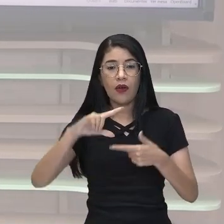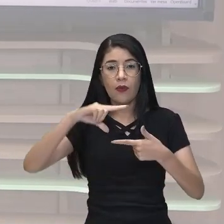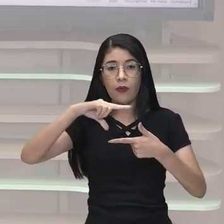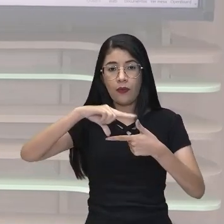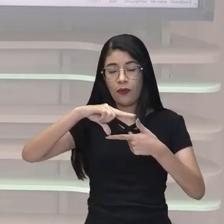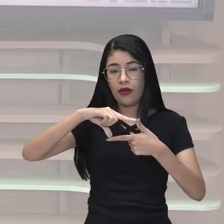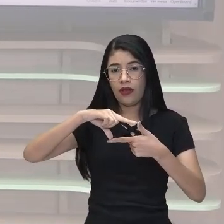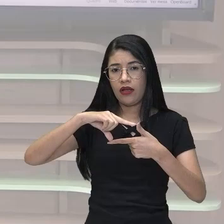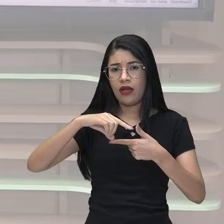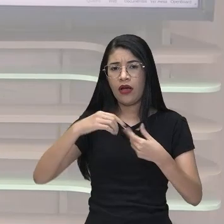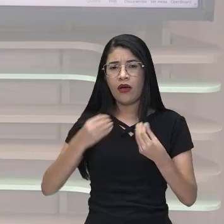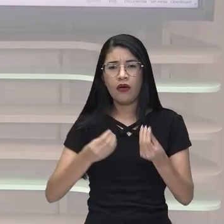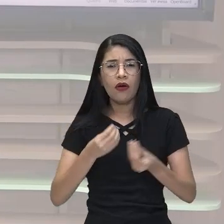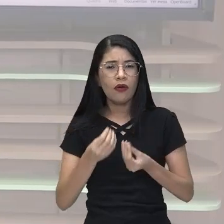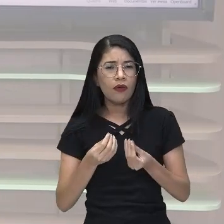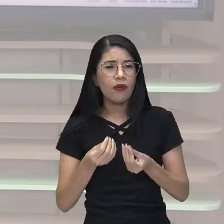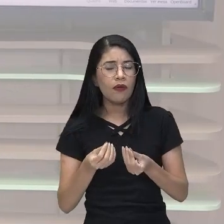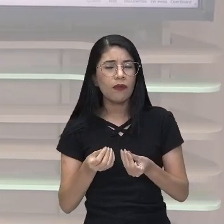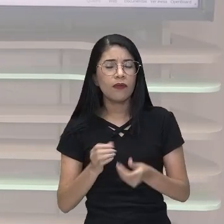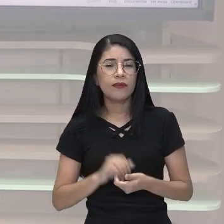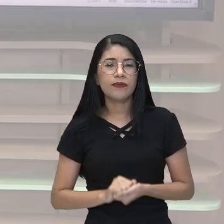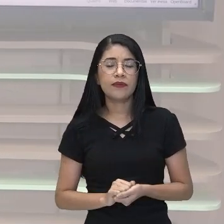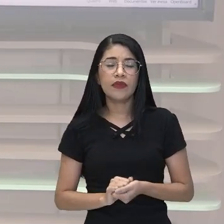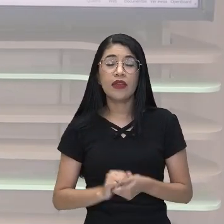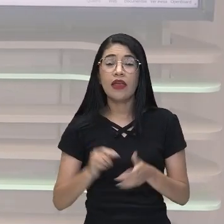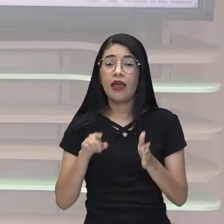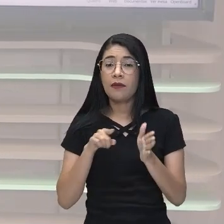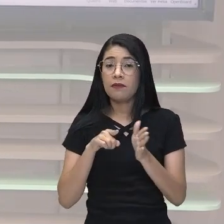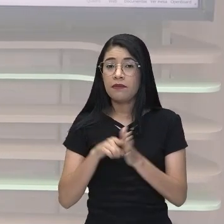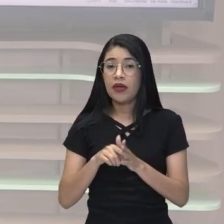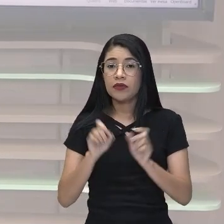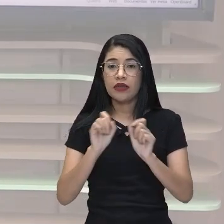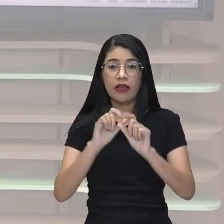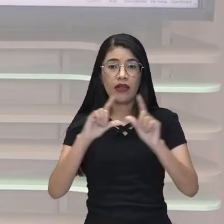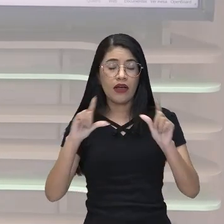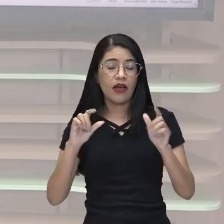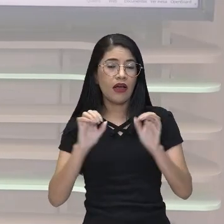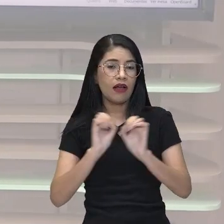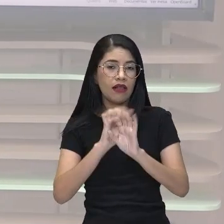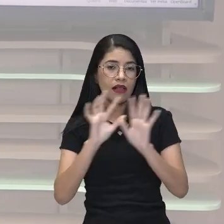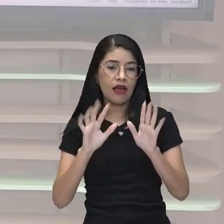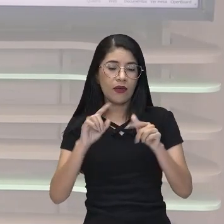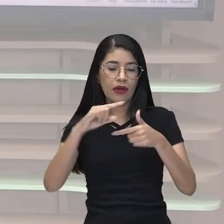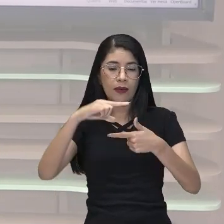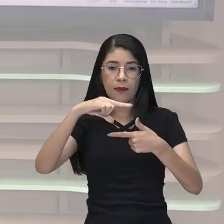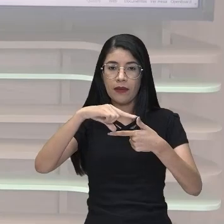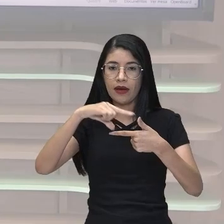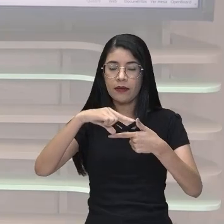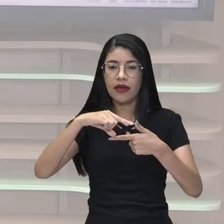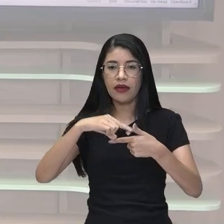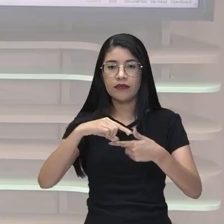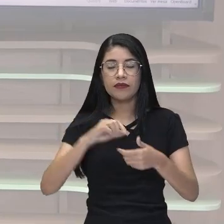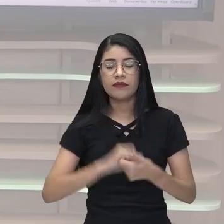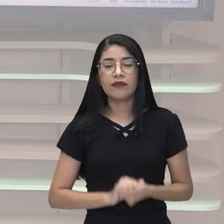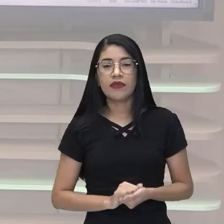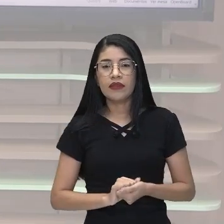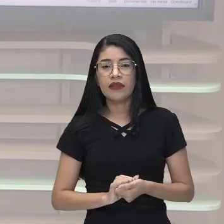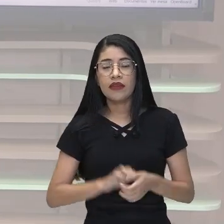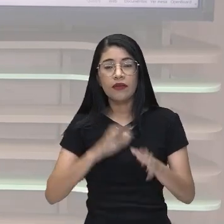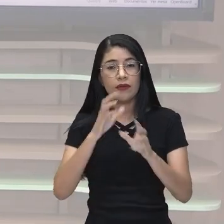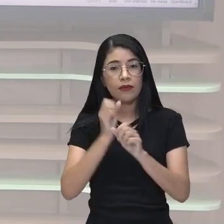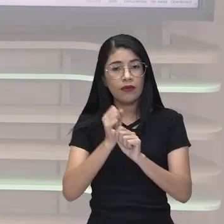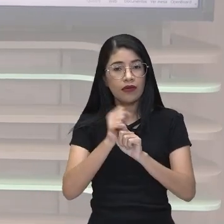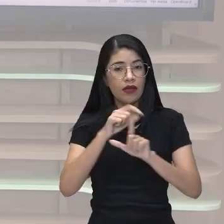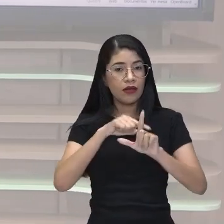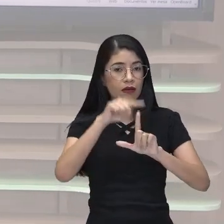Como é que eu sei que é um retângulo? Porque a questão está afirmando que a figura é quadrangular. Quando a gente calcula o